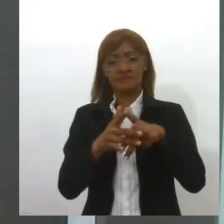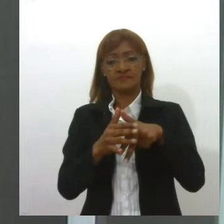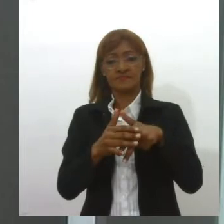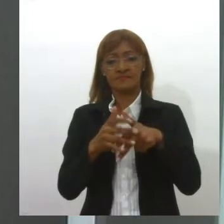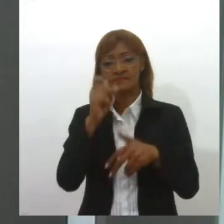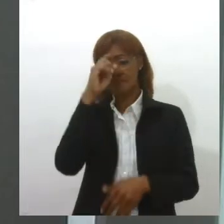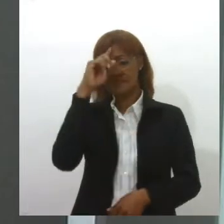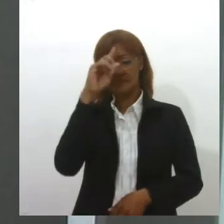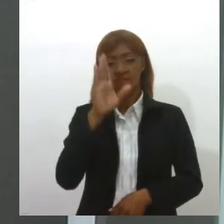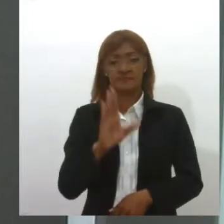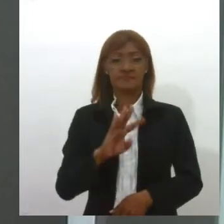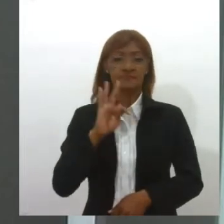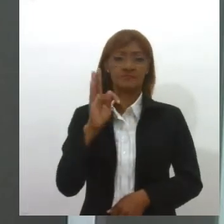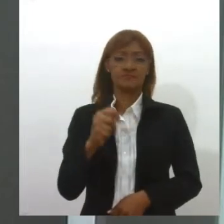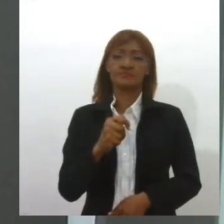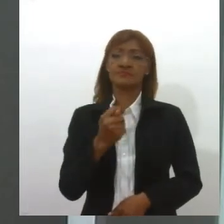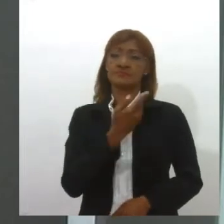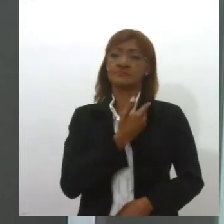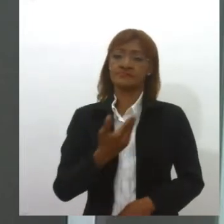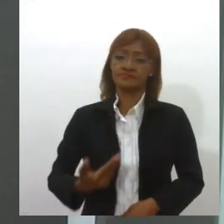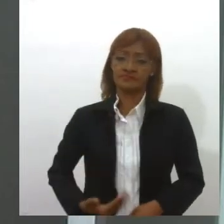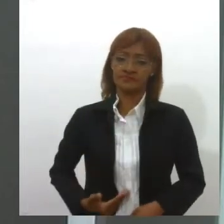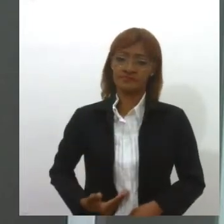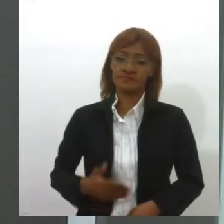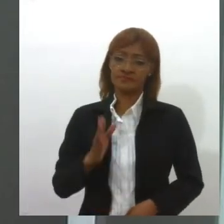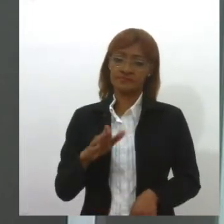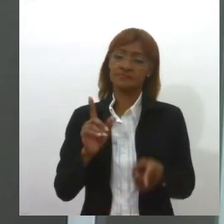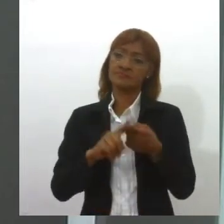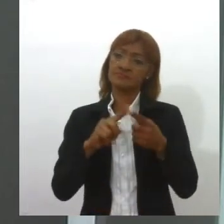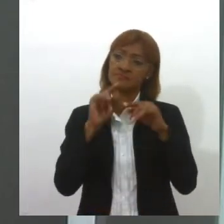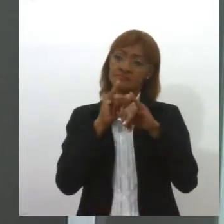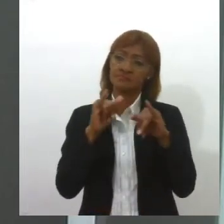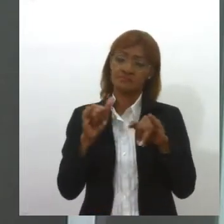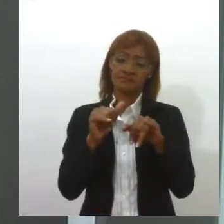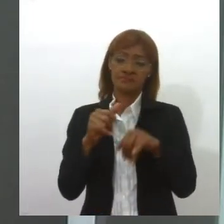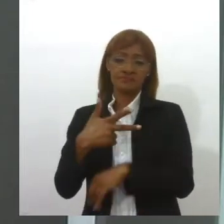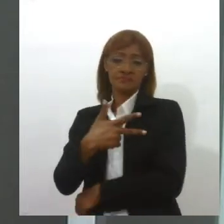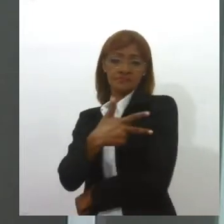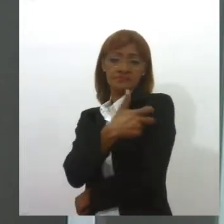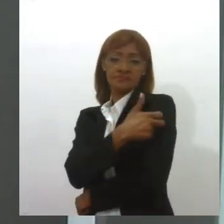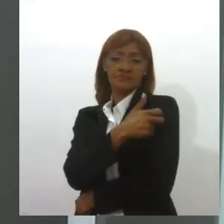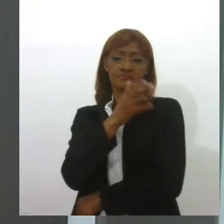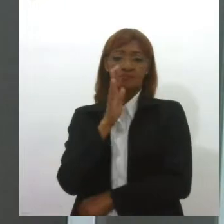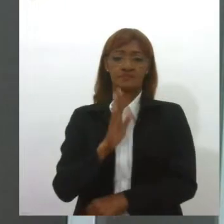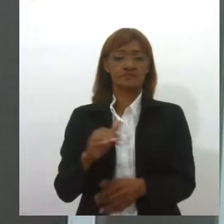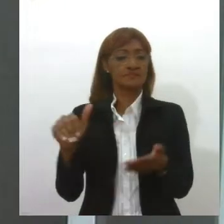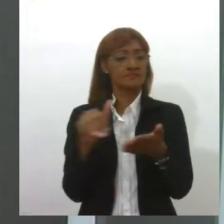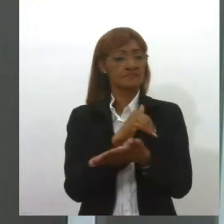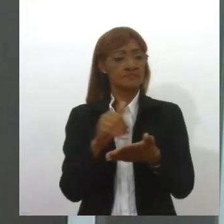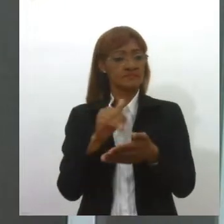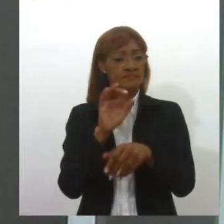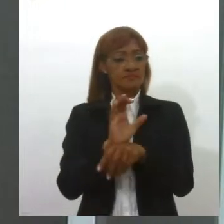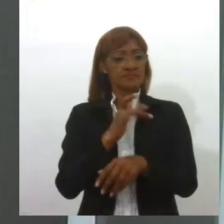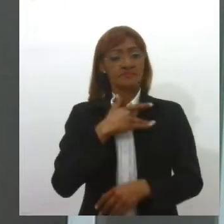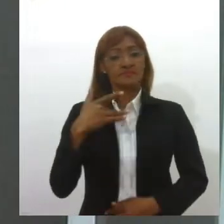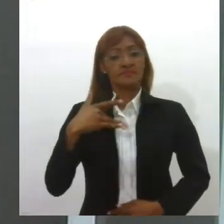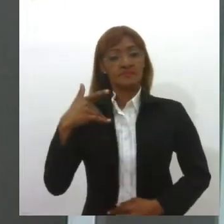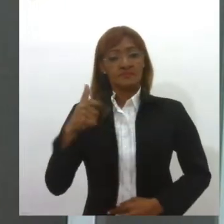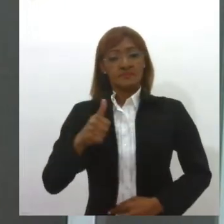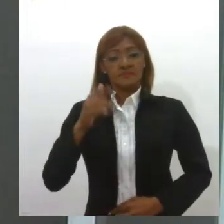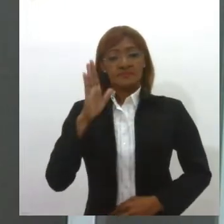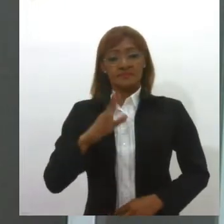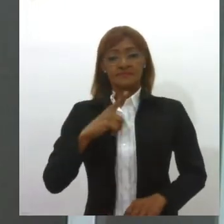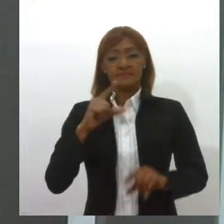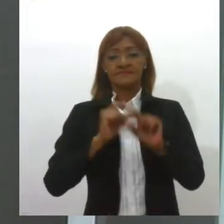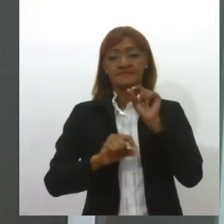estado, todos na rede pública. Temos também notícias sobre a vacina. De acordo com a Secretaria Estadual da Saúde, a cobertura